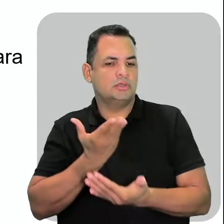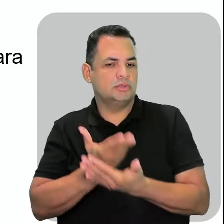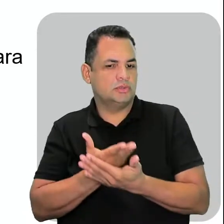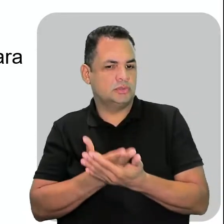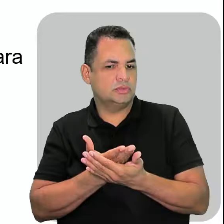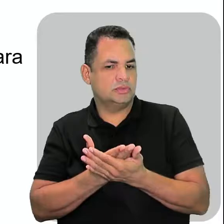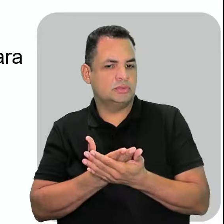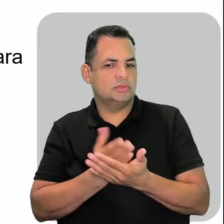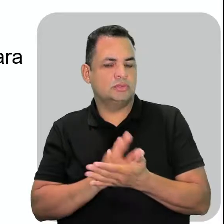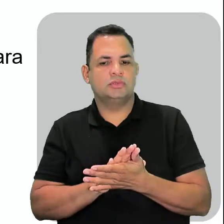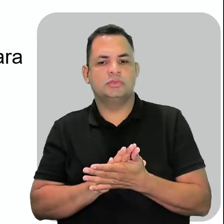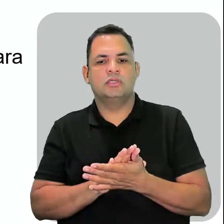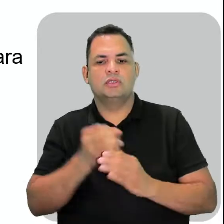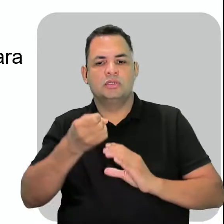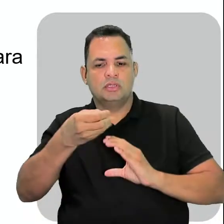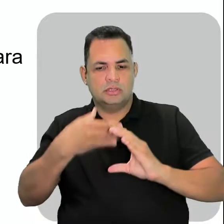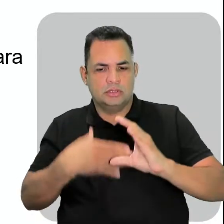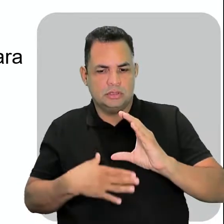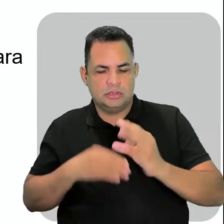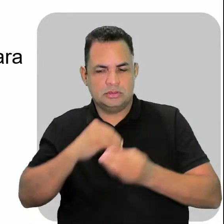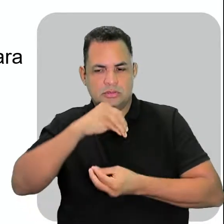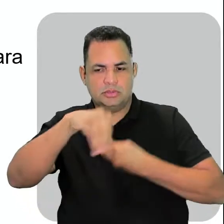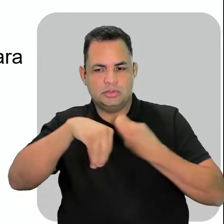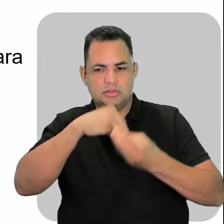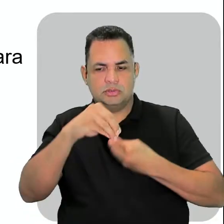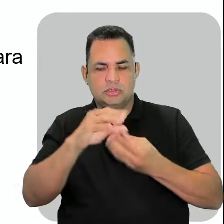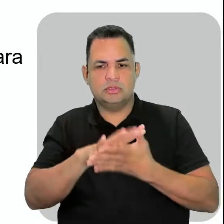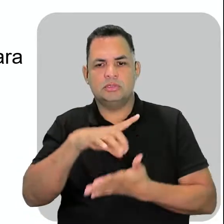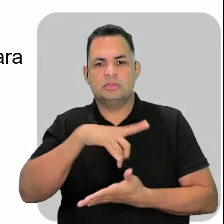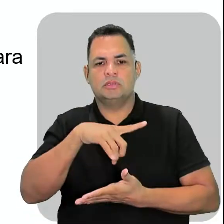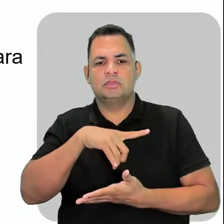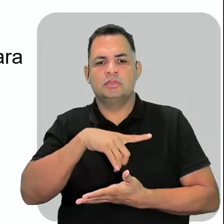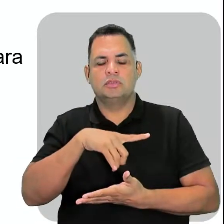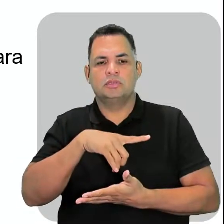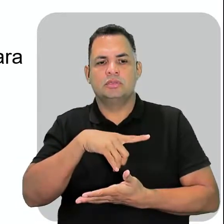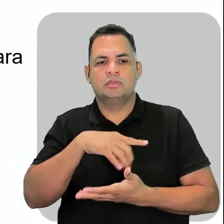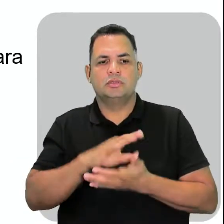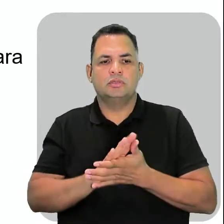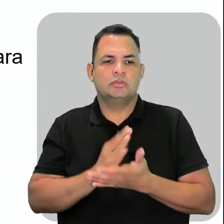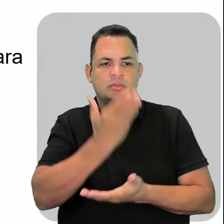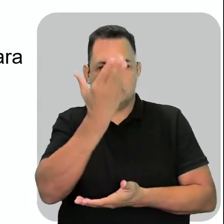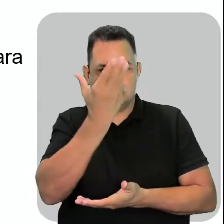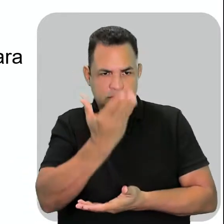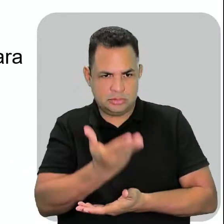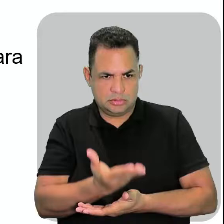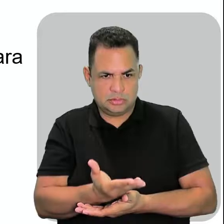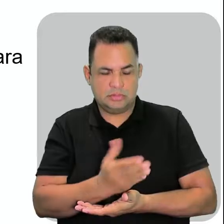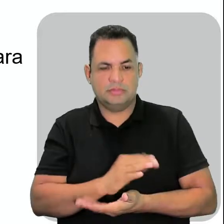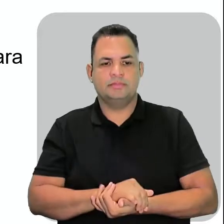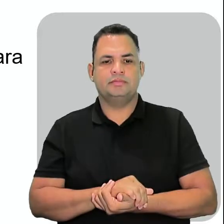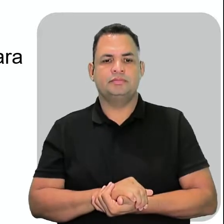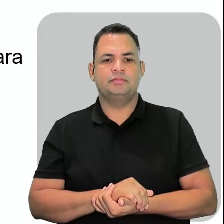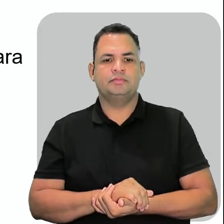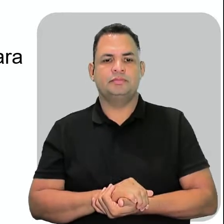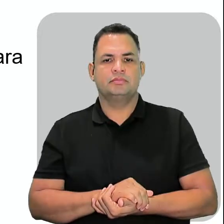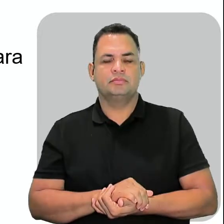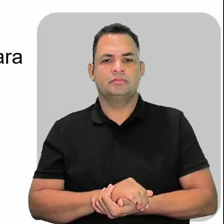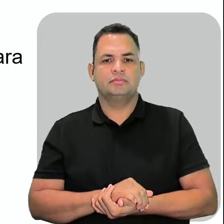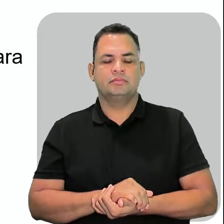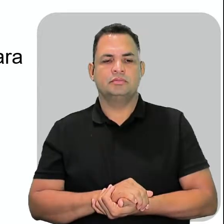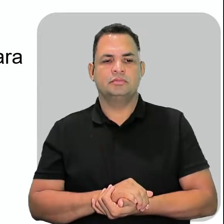são de funções mistas e que lá nós vamos encontrar grupo amino, grupo carboxílico e